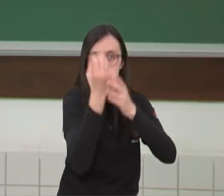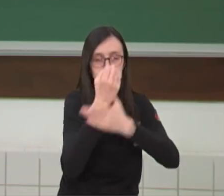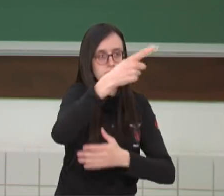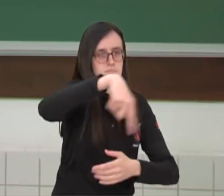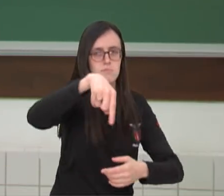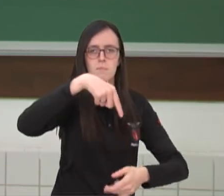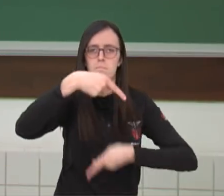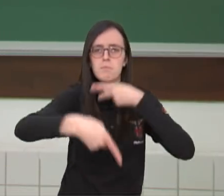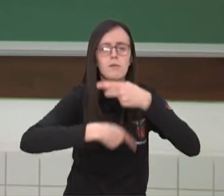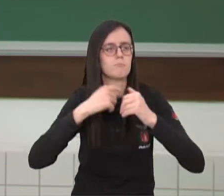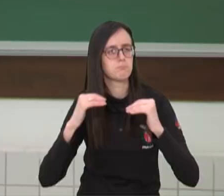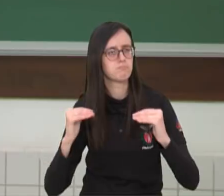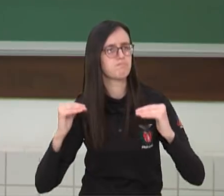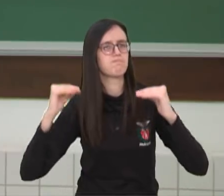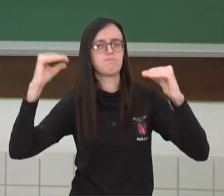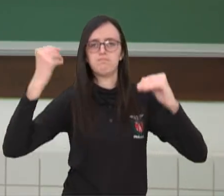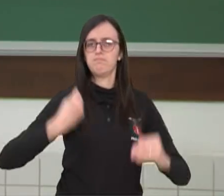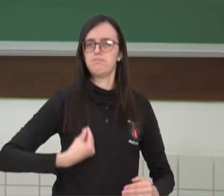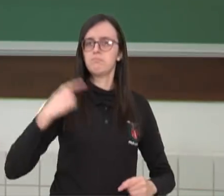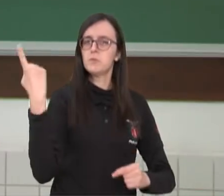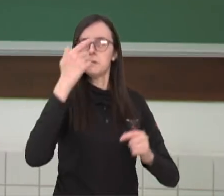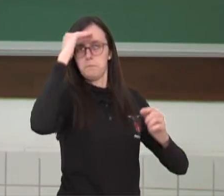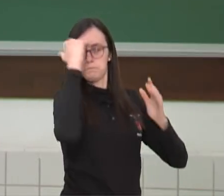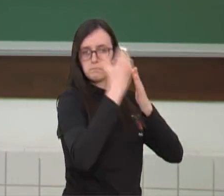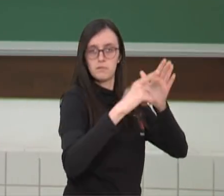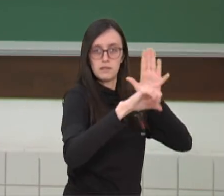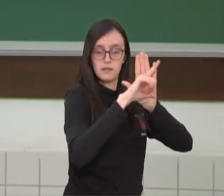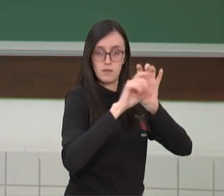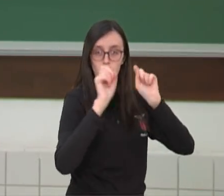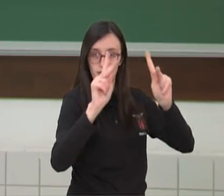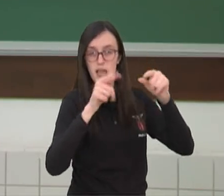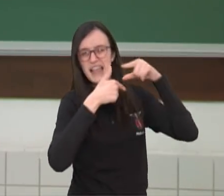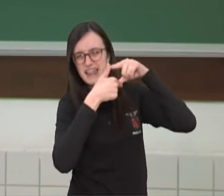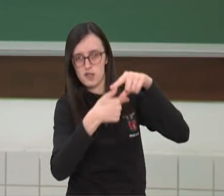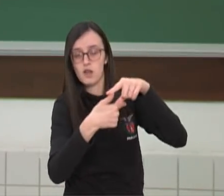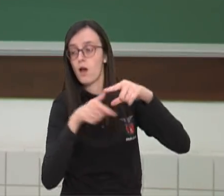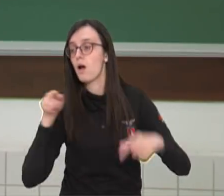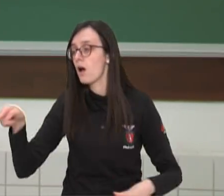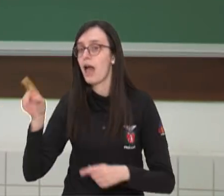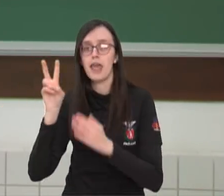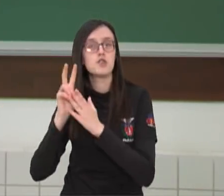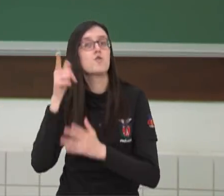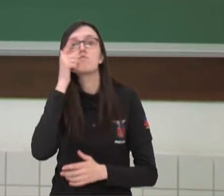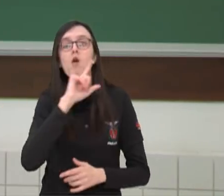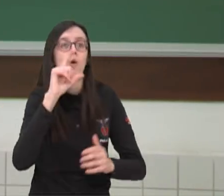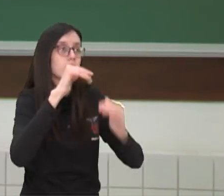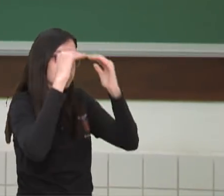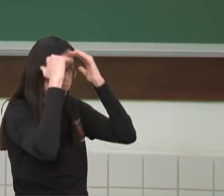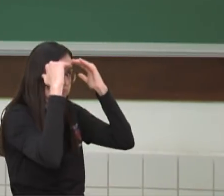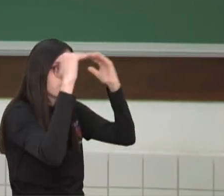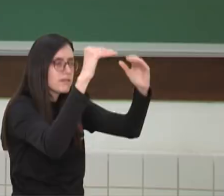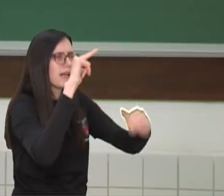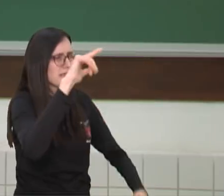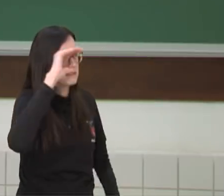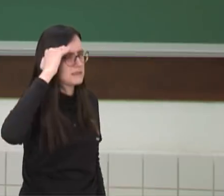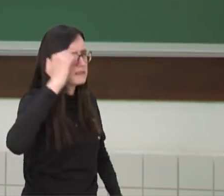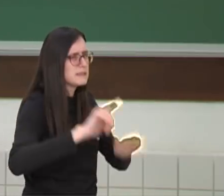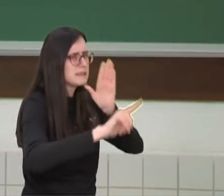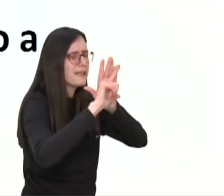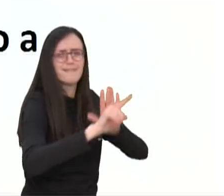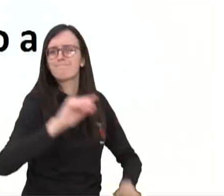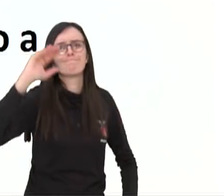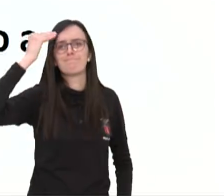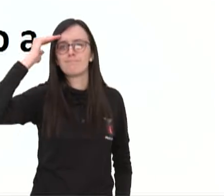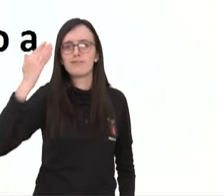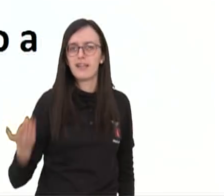mais evoluída, para essa sociedade tradicional, o indígena não tinha condições de entender essas